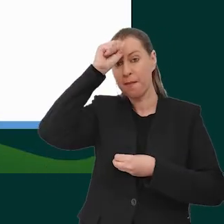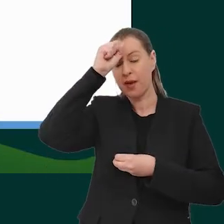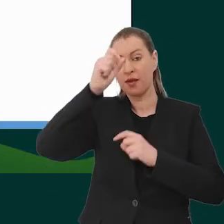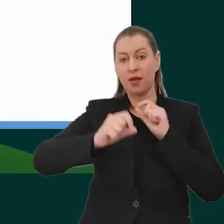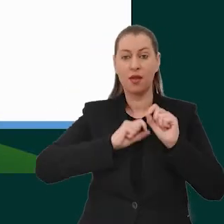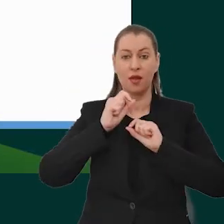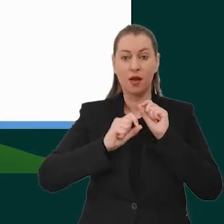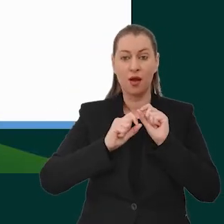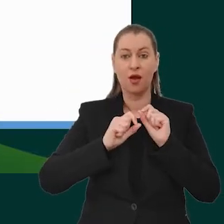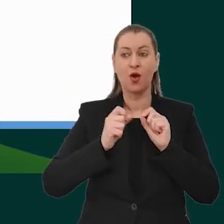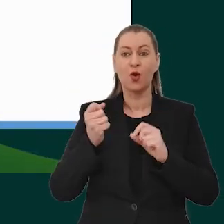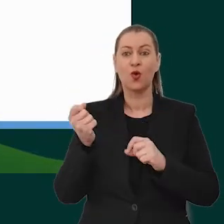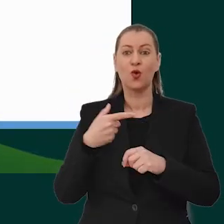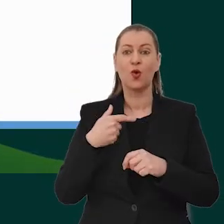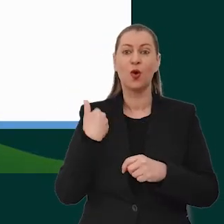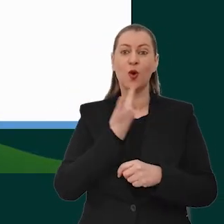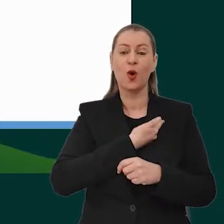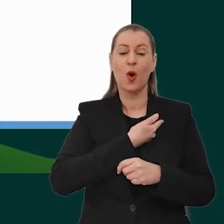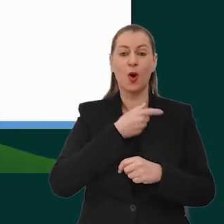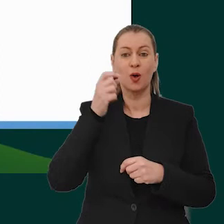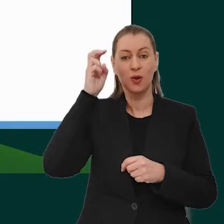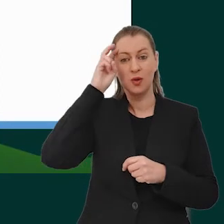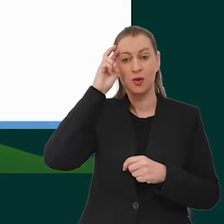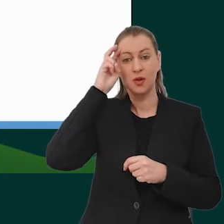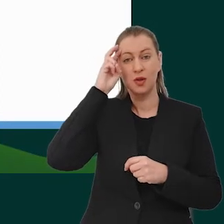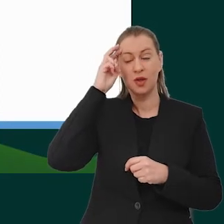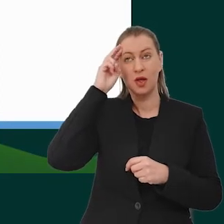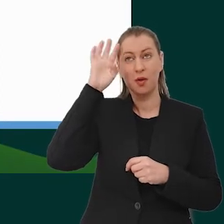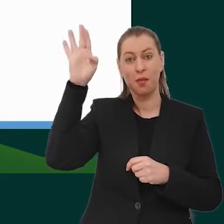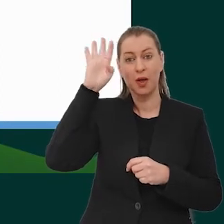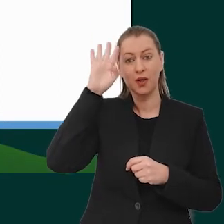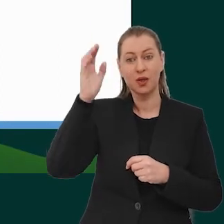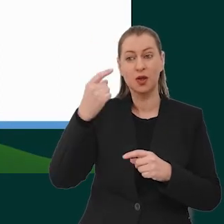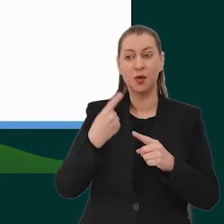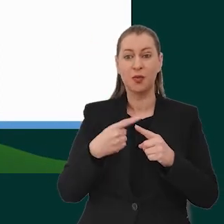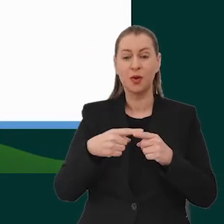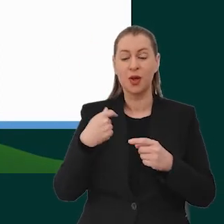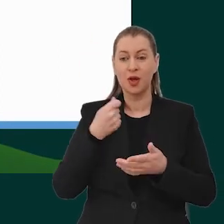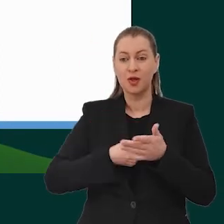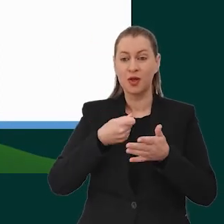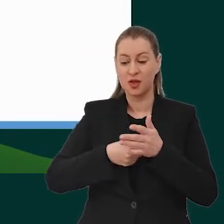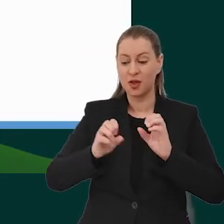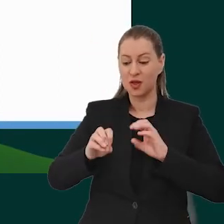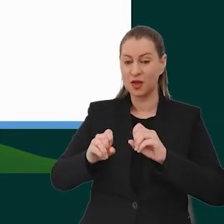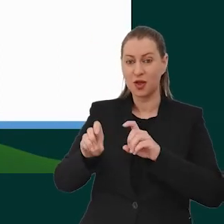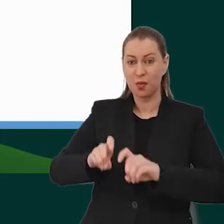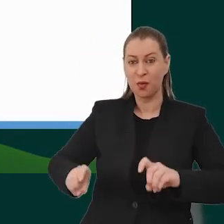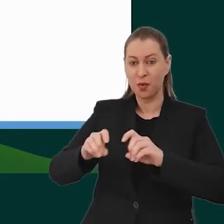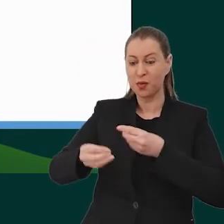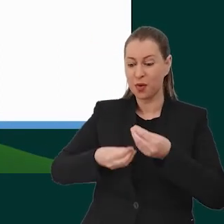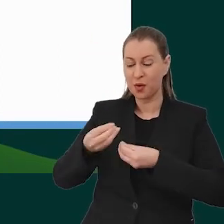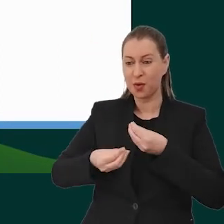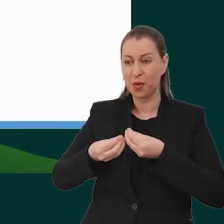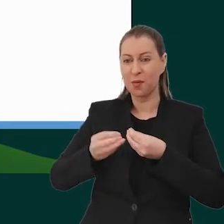gente imagina. Porque quando a gente tenta ensinar isso para as máquinas, a gente começa a ver qual que é a dificuldade.